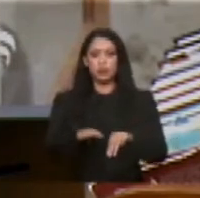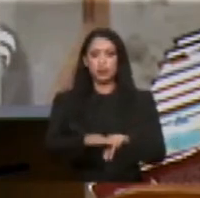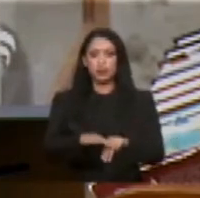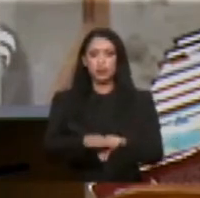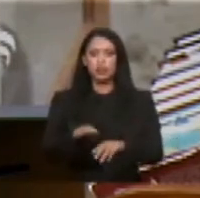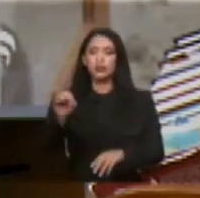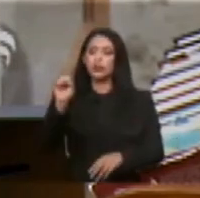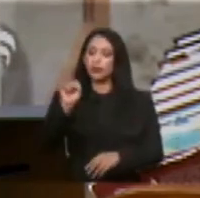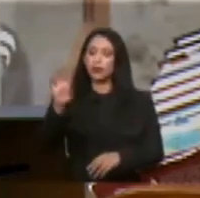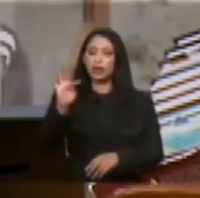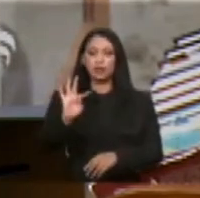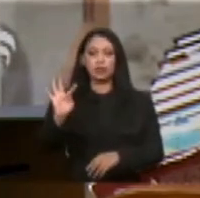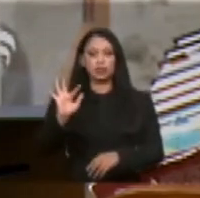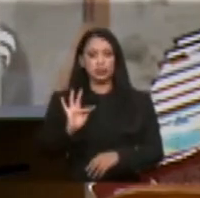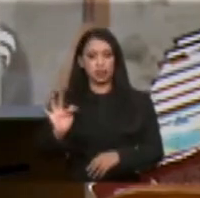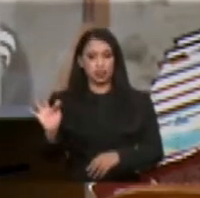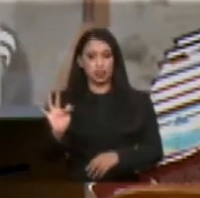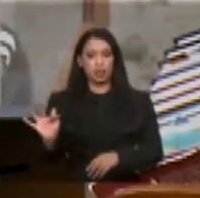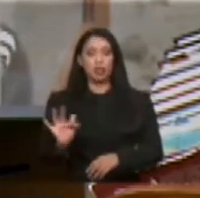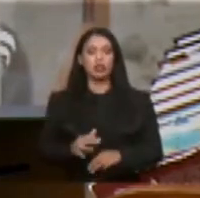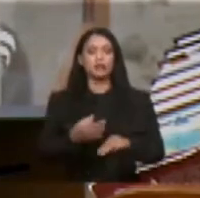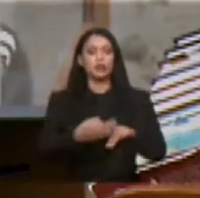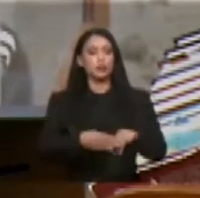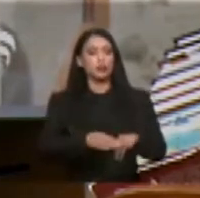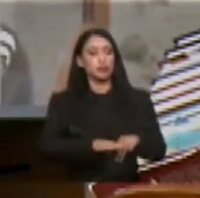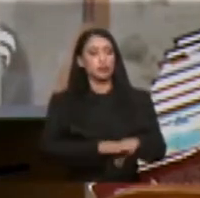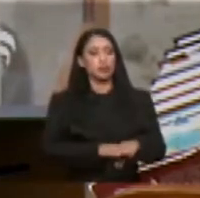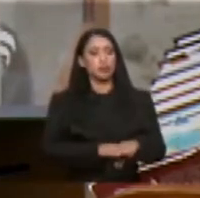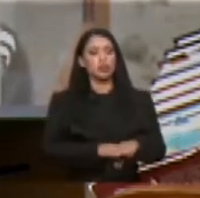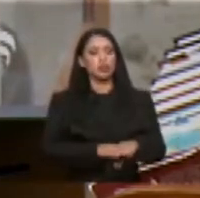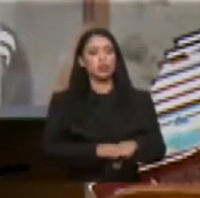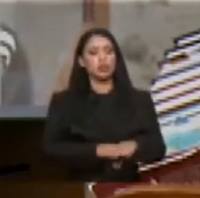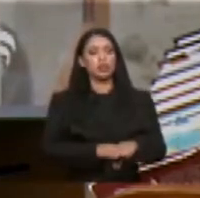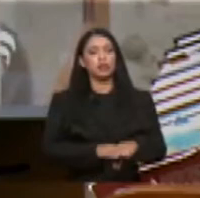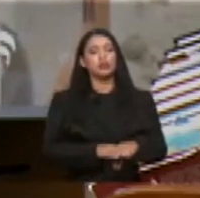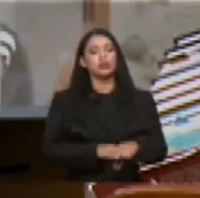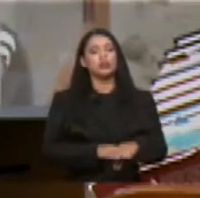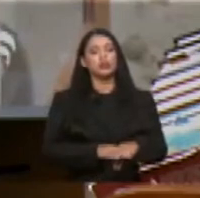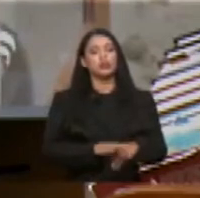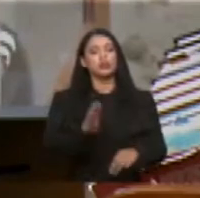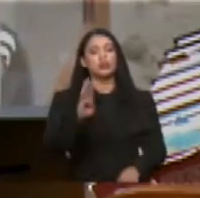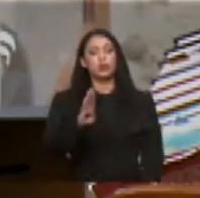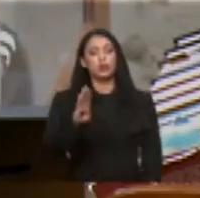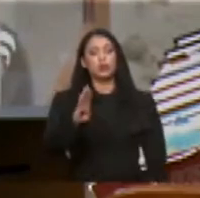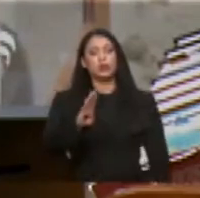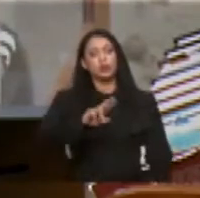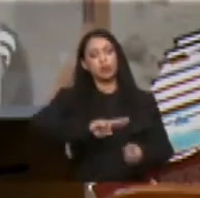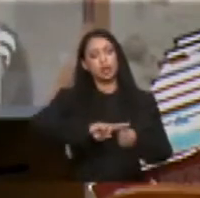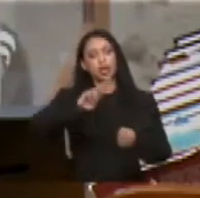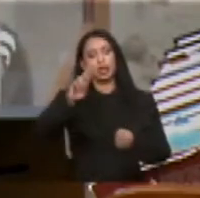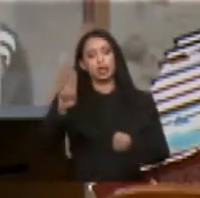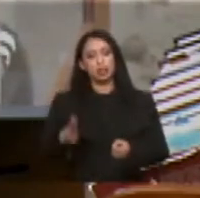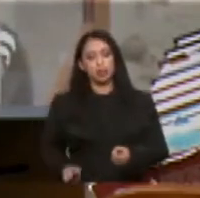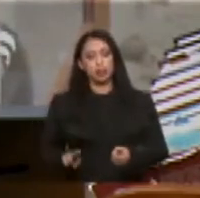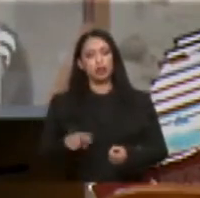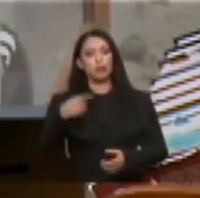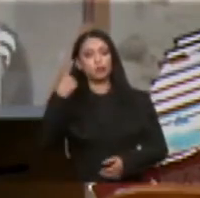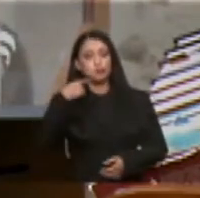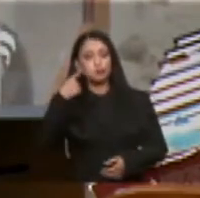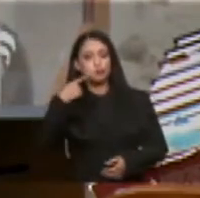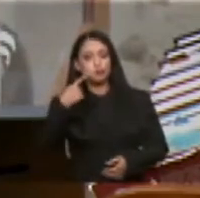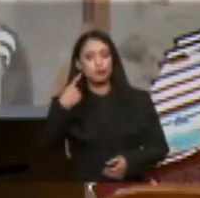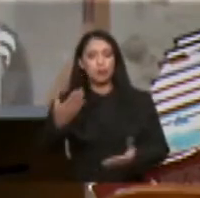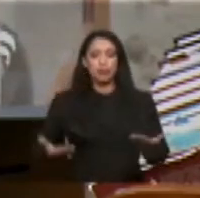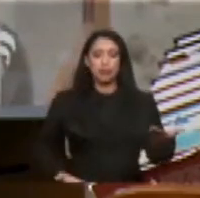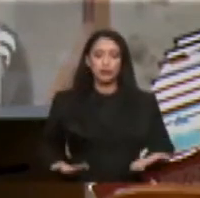dessa egrégia Suprema Corte, o ministro Bruno Bianco, os advogados, os servidores, a doutora Carmen